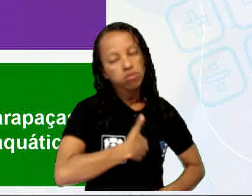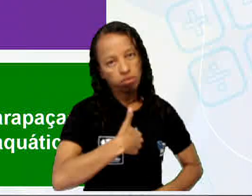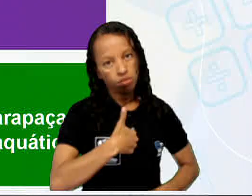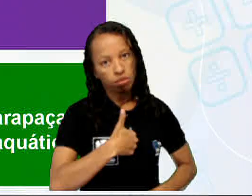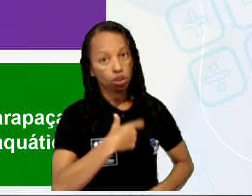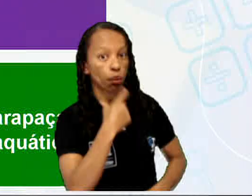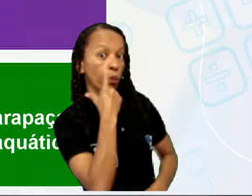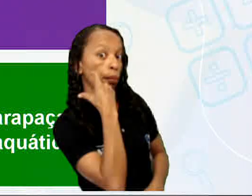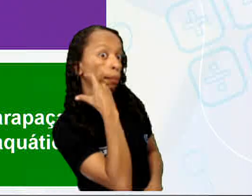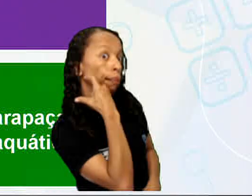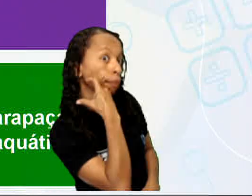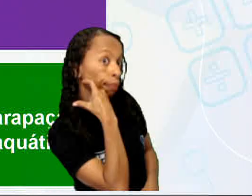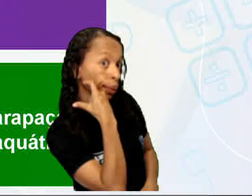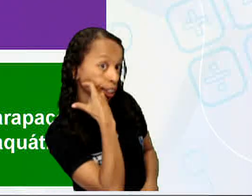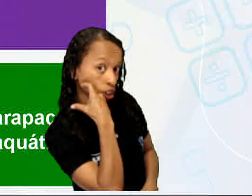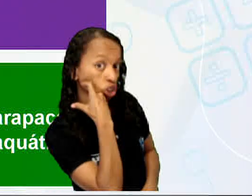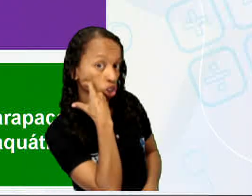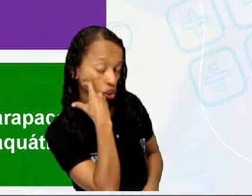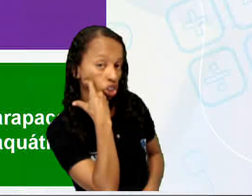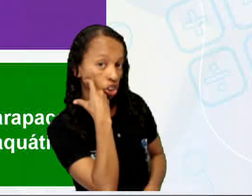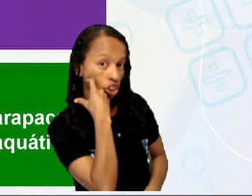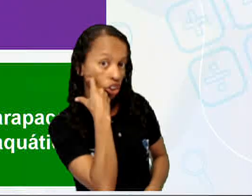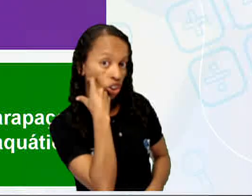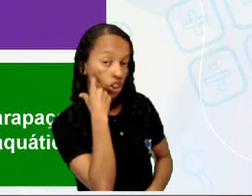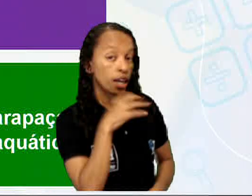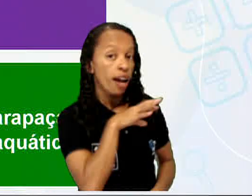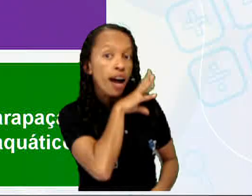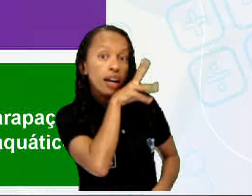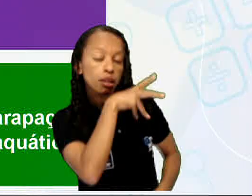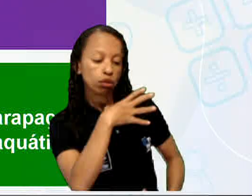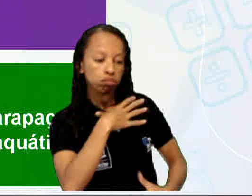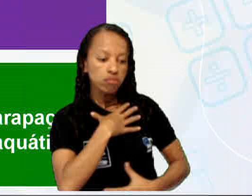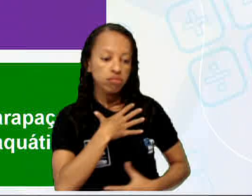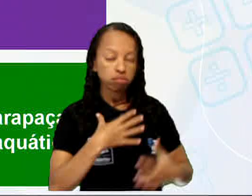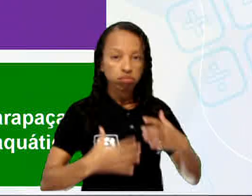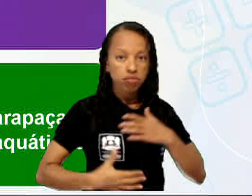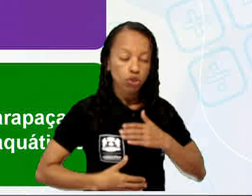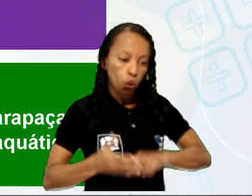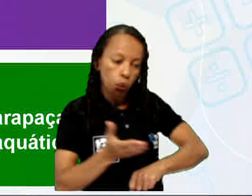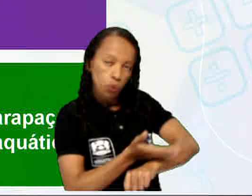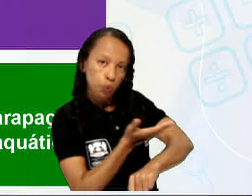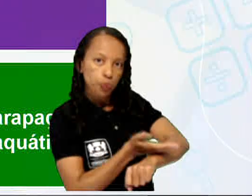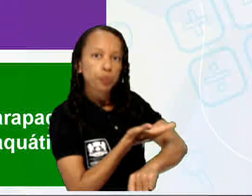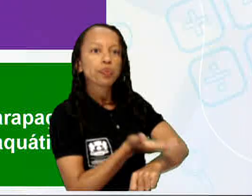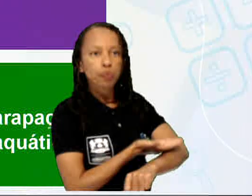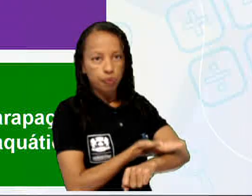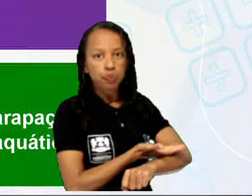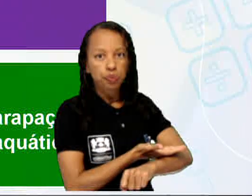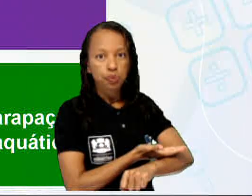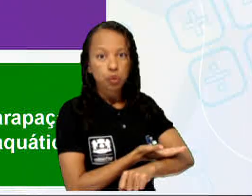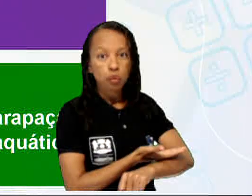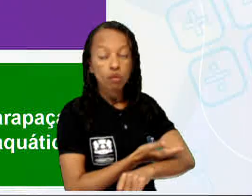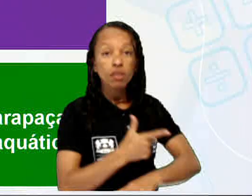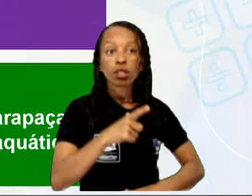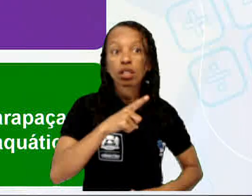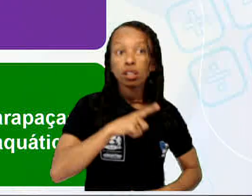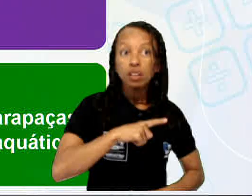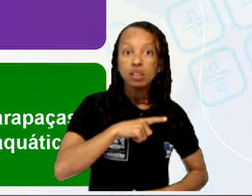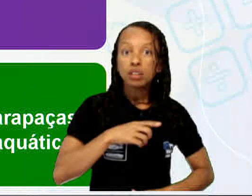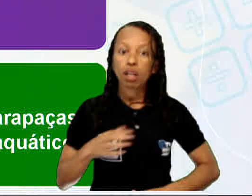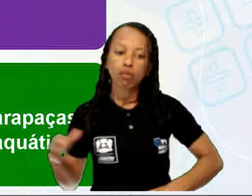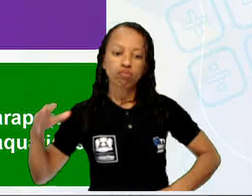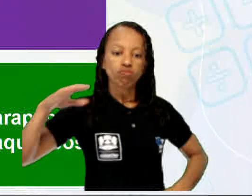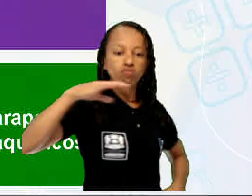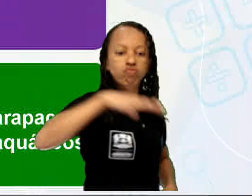dos peixes, né, que são animais com o corpo coberto por escamas. Possuem nadadeiras, pois os